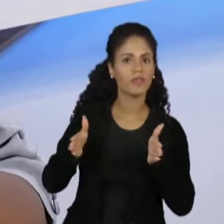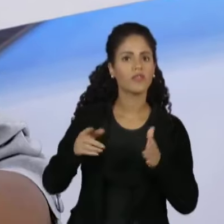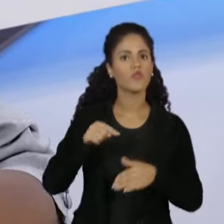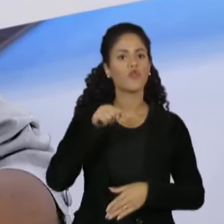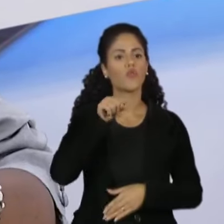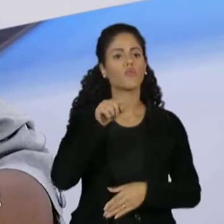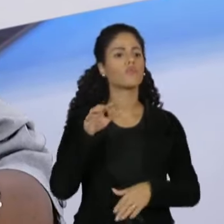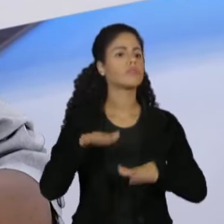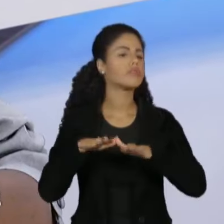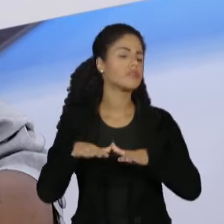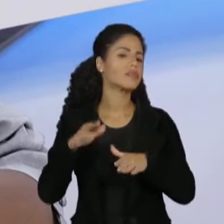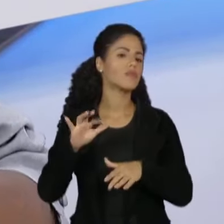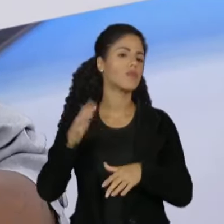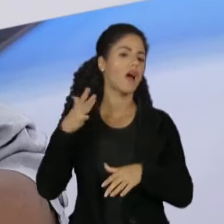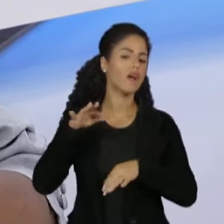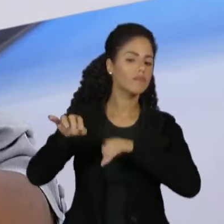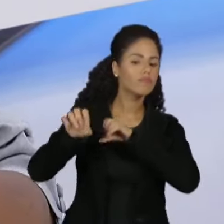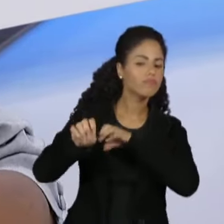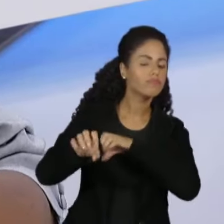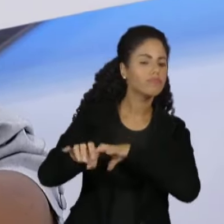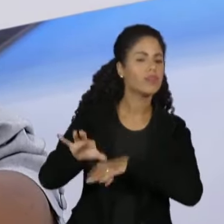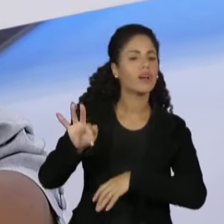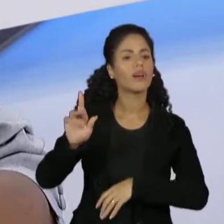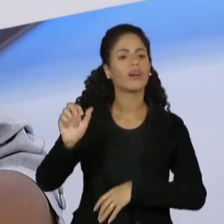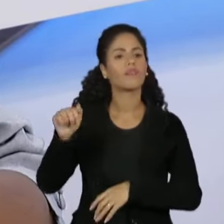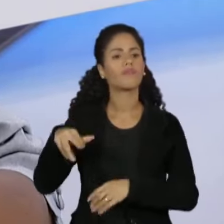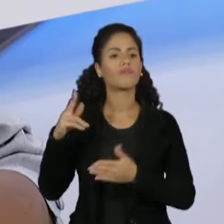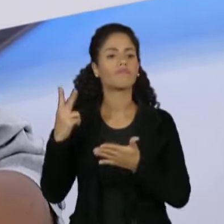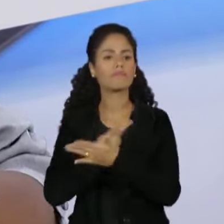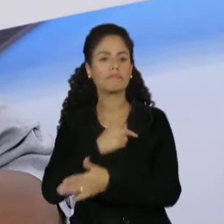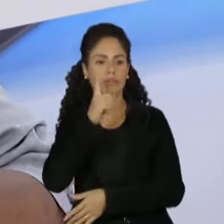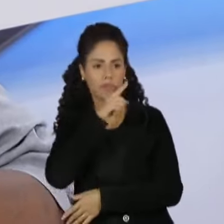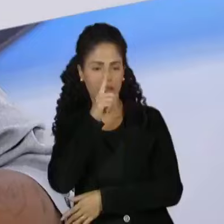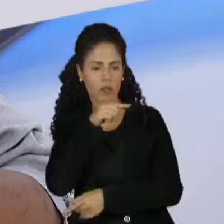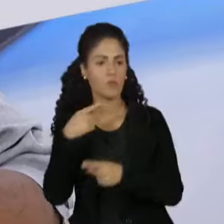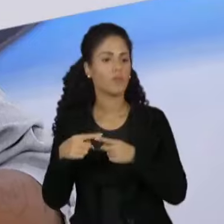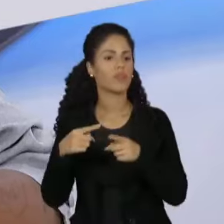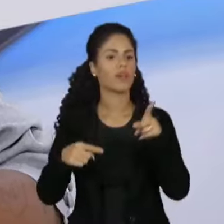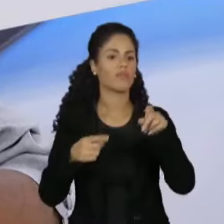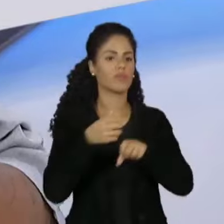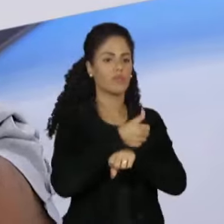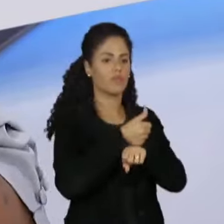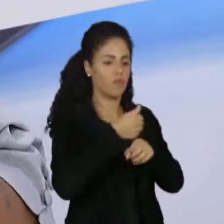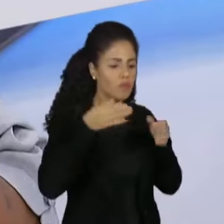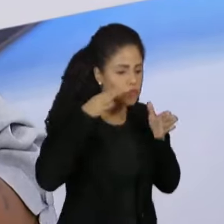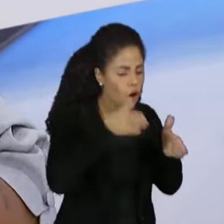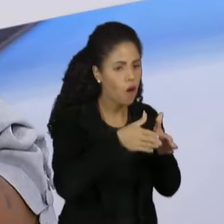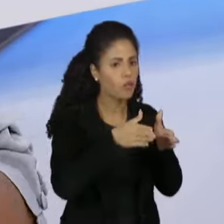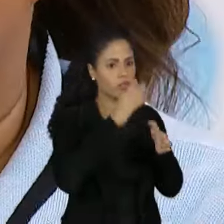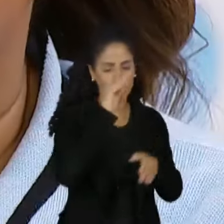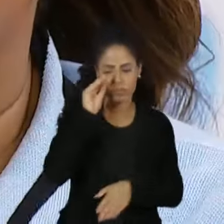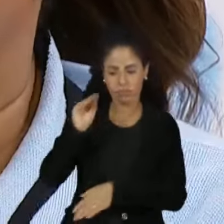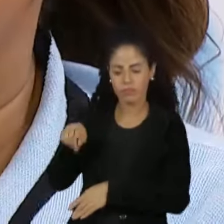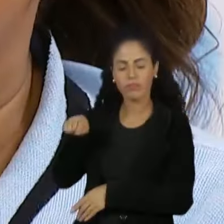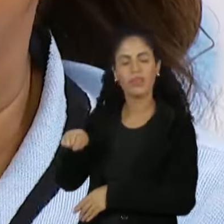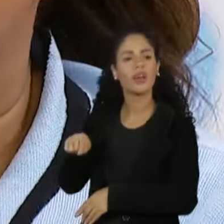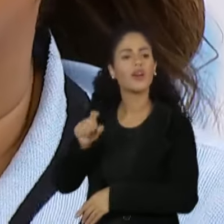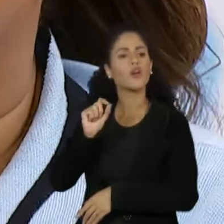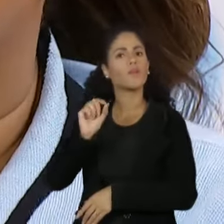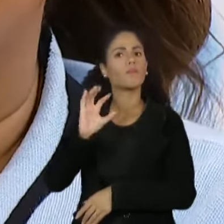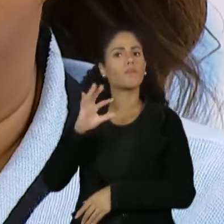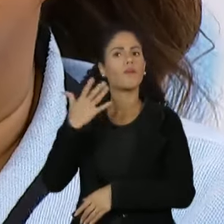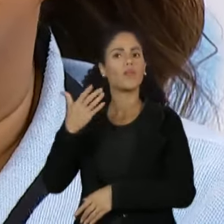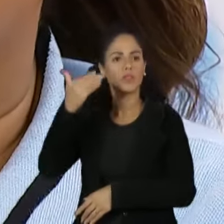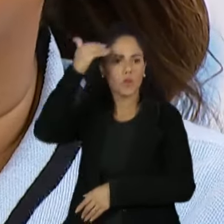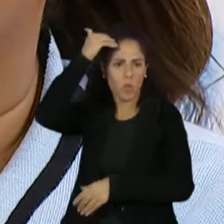tenha negligenciado a educação do Fran, porque você estava se realizando profissionalmente. Sim. Então, eu queria saber se você já se